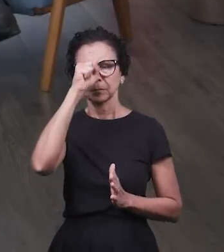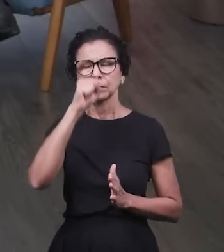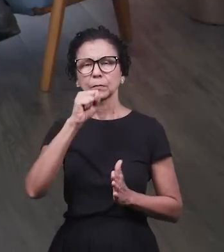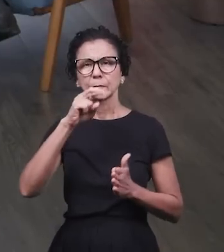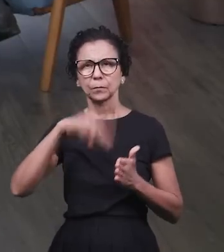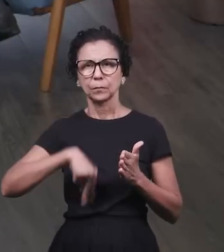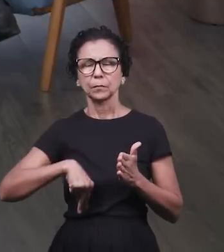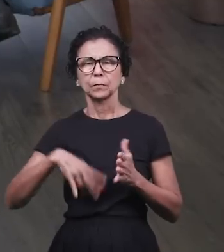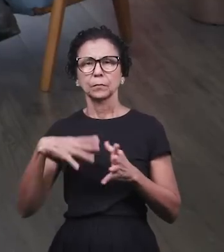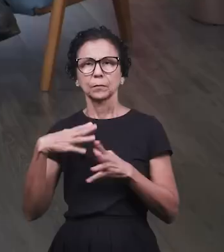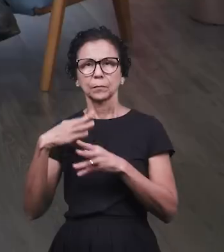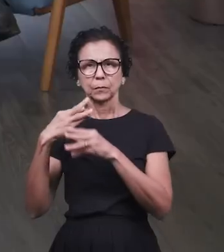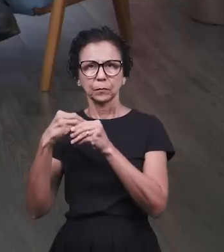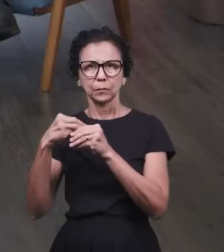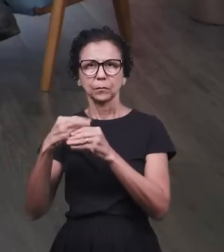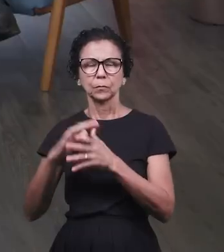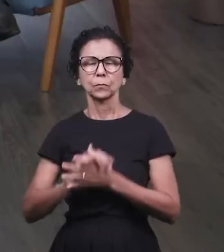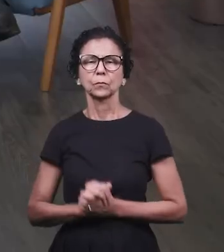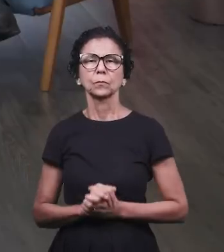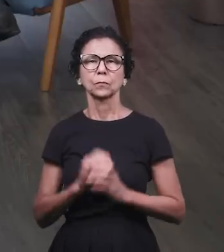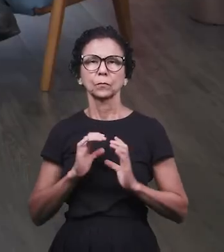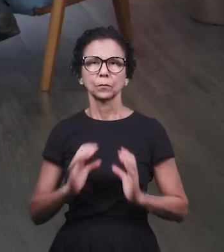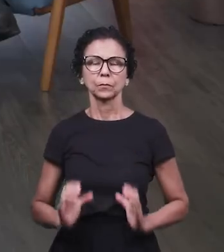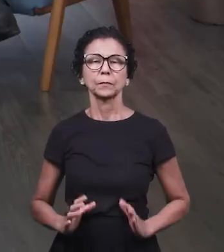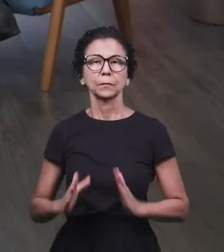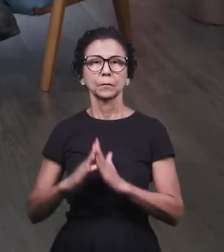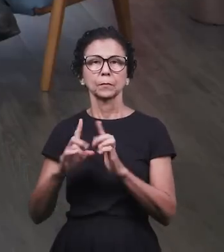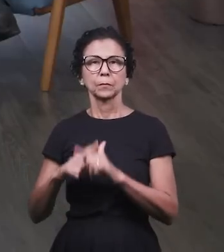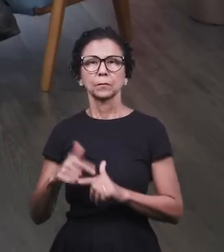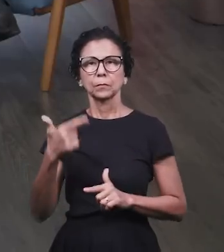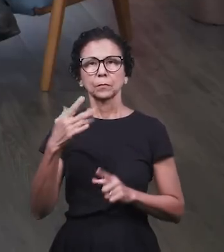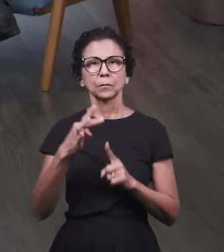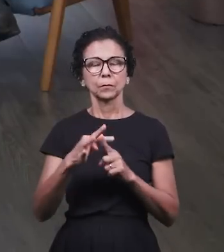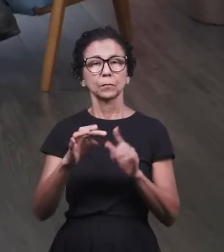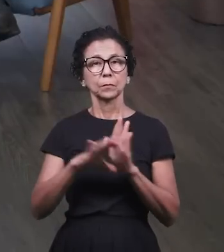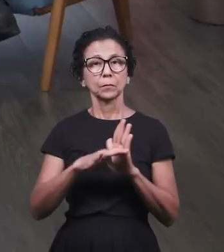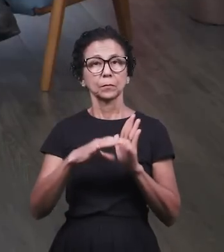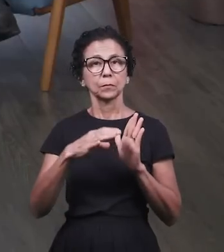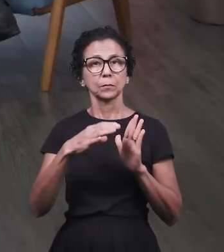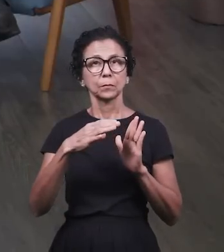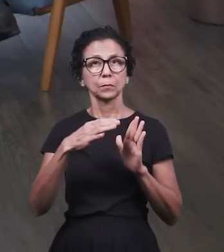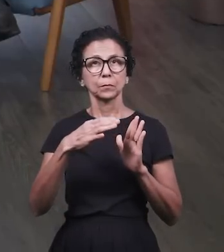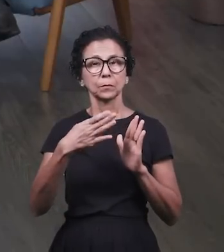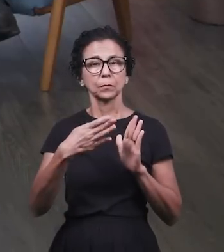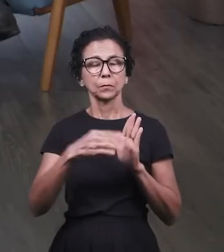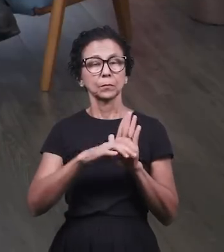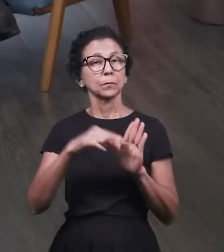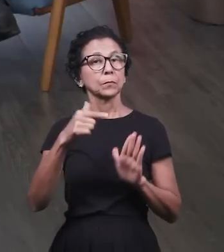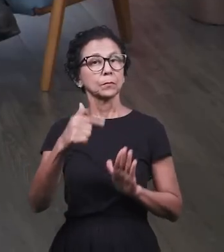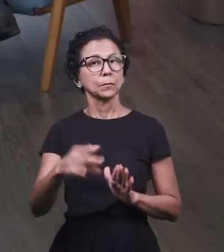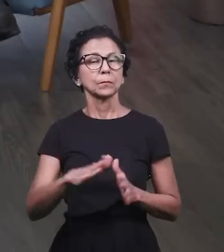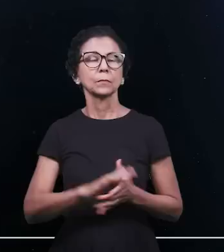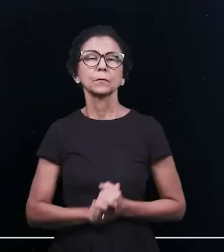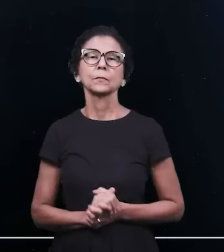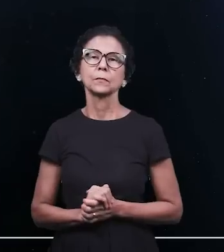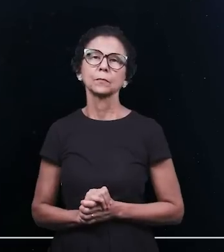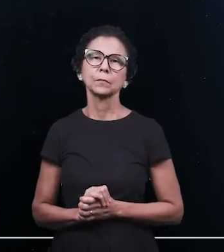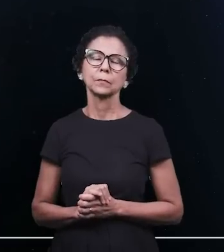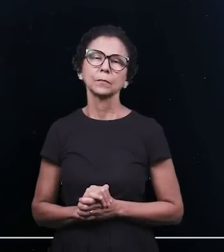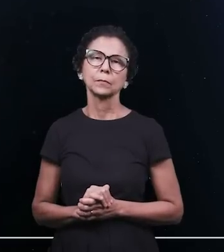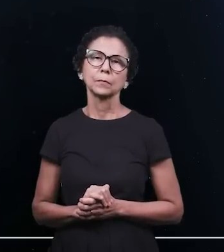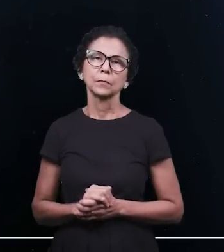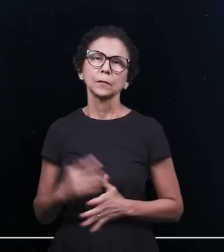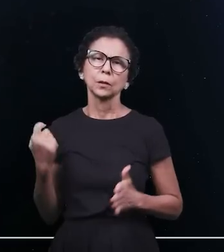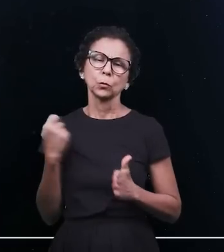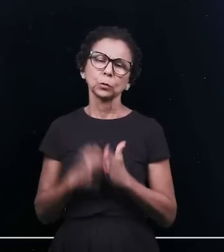resume essa postura da igreja, que está em 2 Timóteo, capítulo 4, verso 7, e que diz: combati o bom